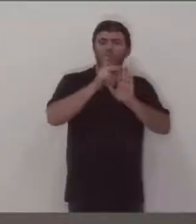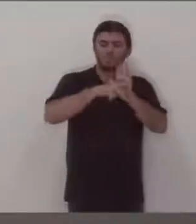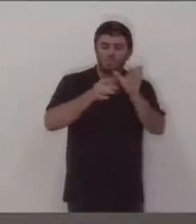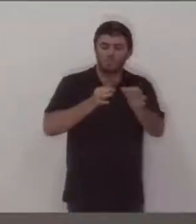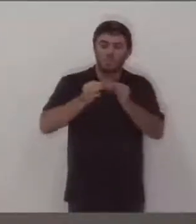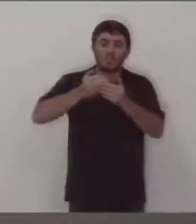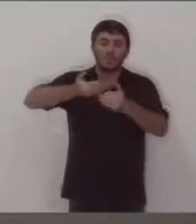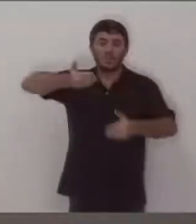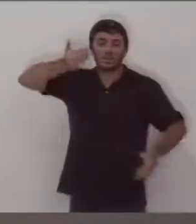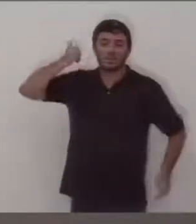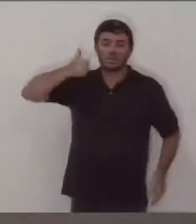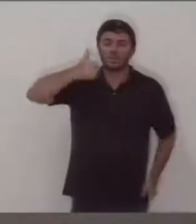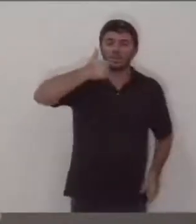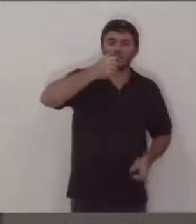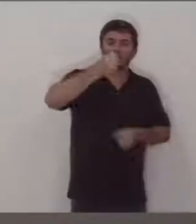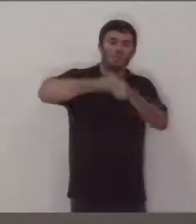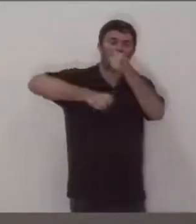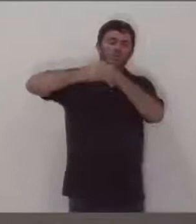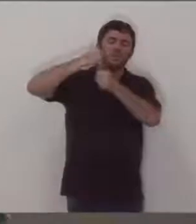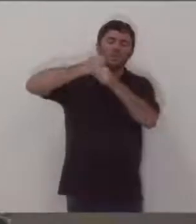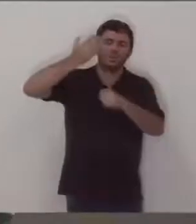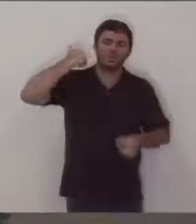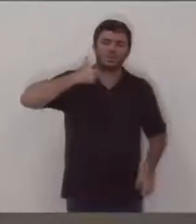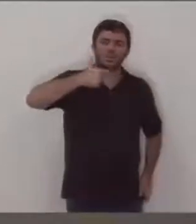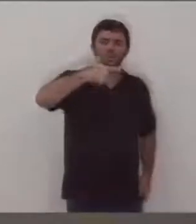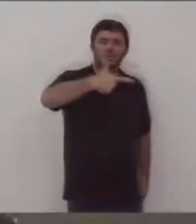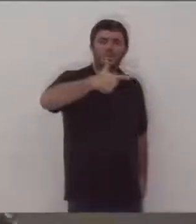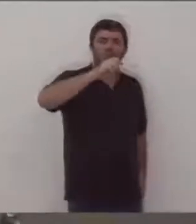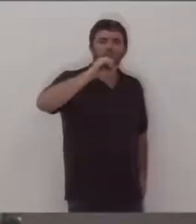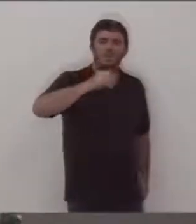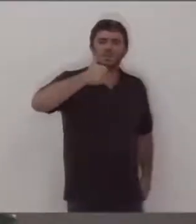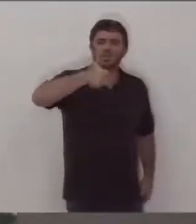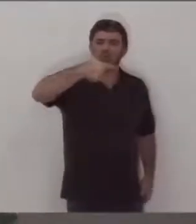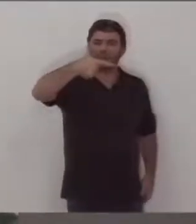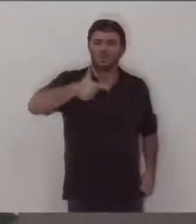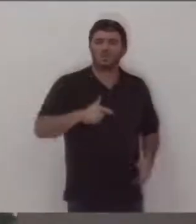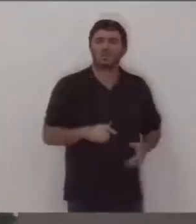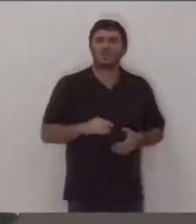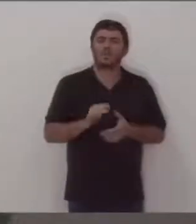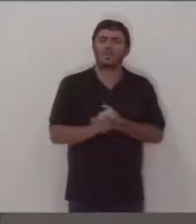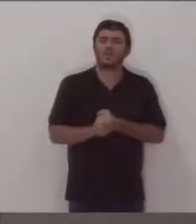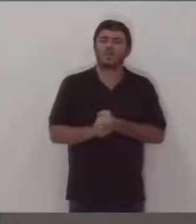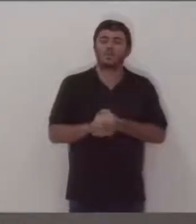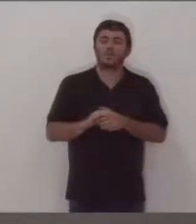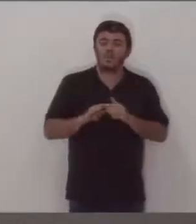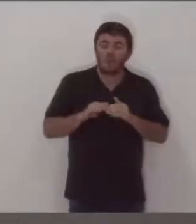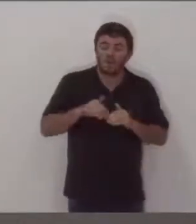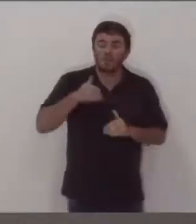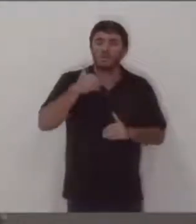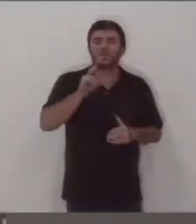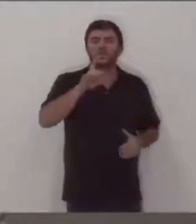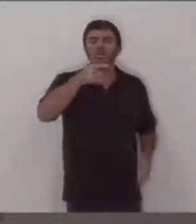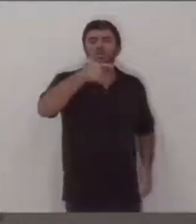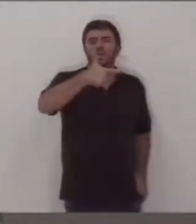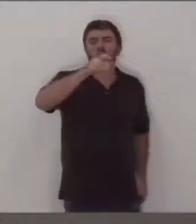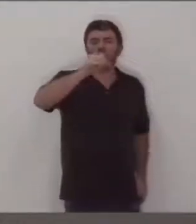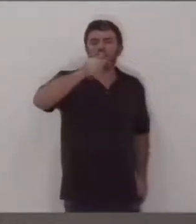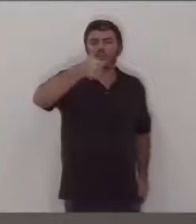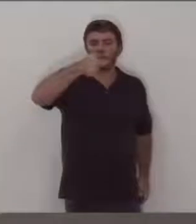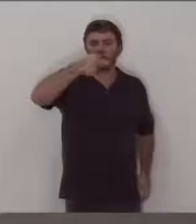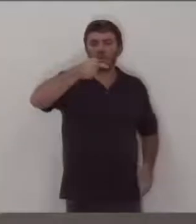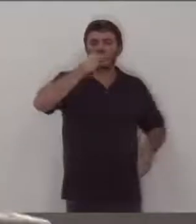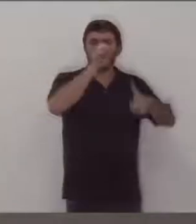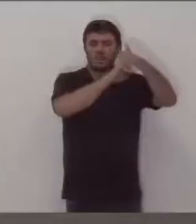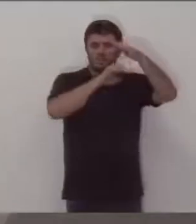9 de junho de 2017, é que de fato ele contrata, né, a Sanebave contrata uma empresa para poder cuidar melhor da água, né? E eu acho